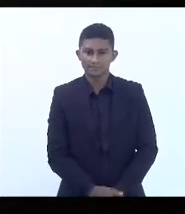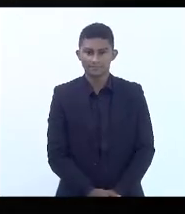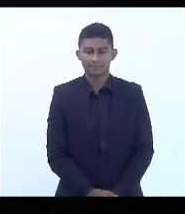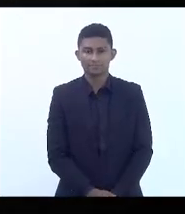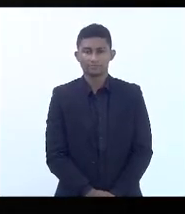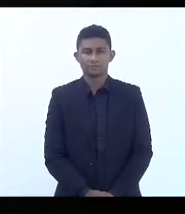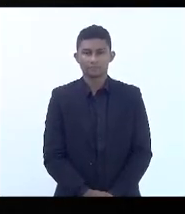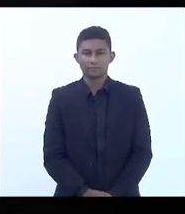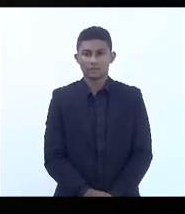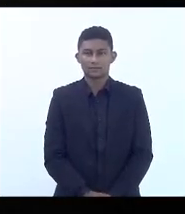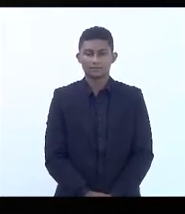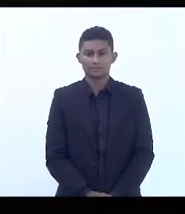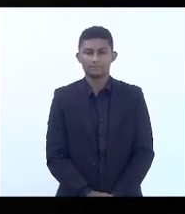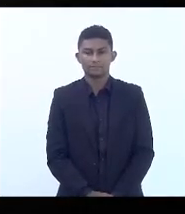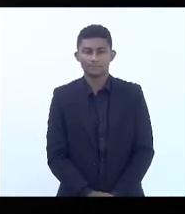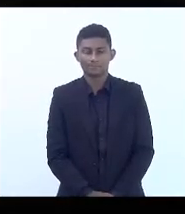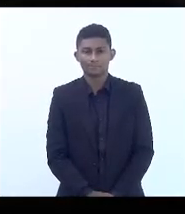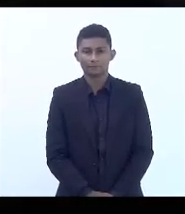Aí, deixa eu te falar uma coisa.